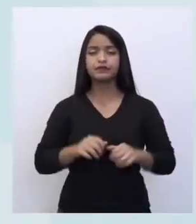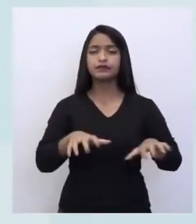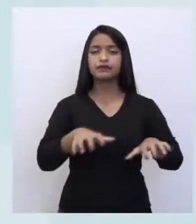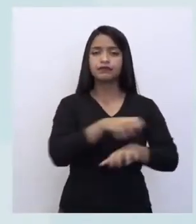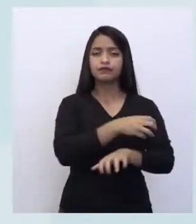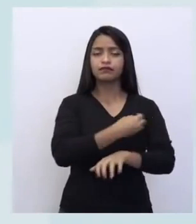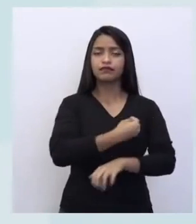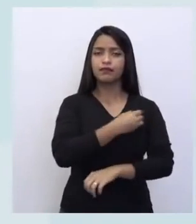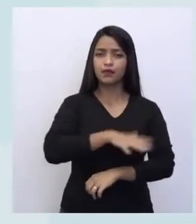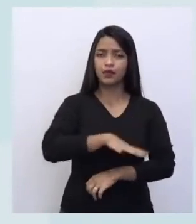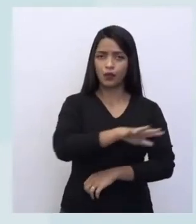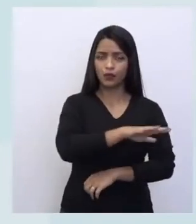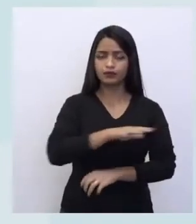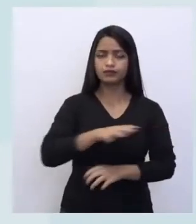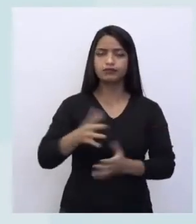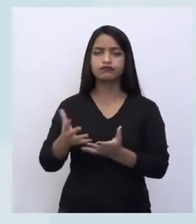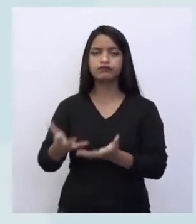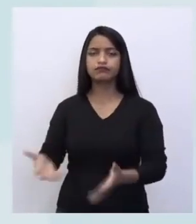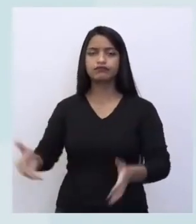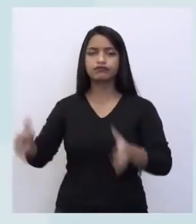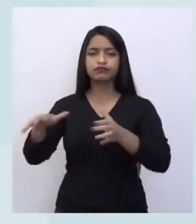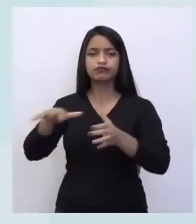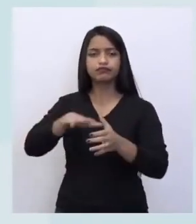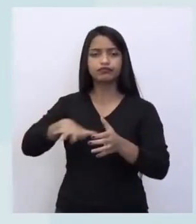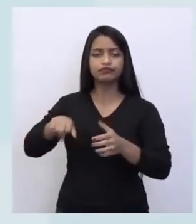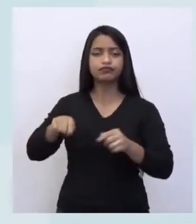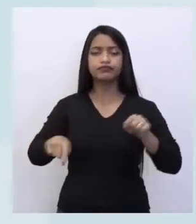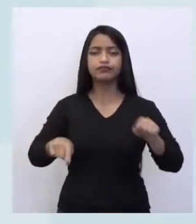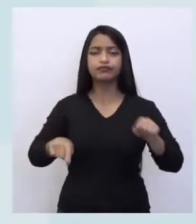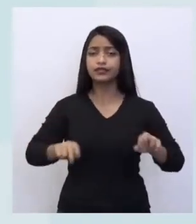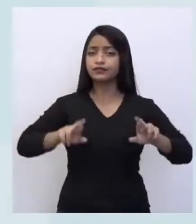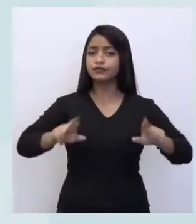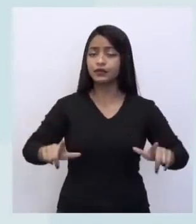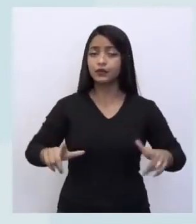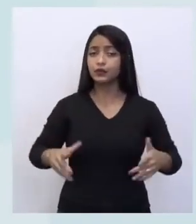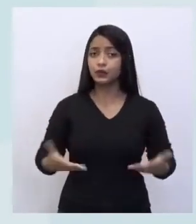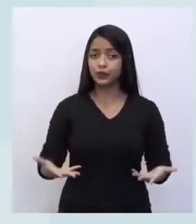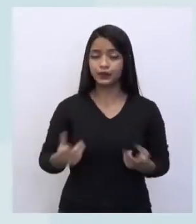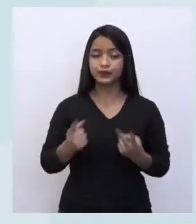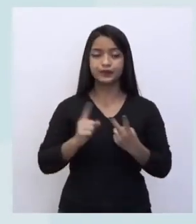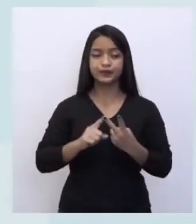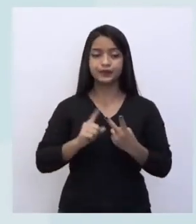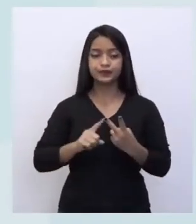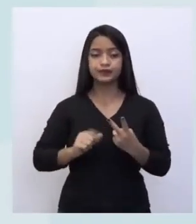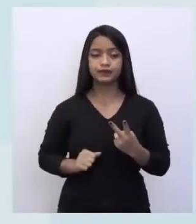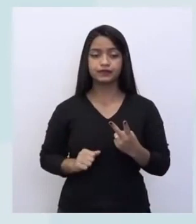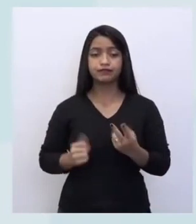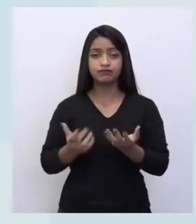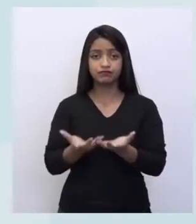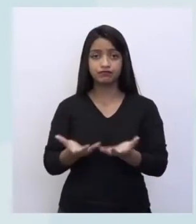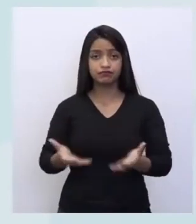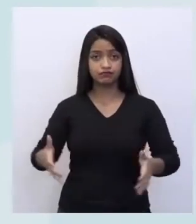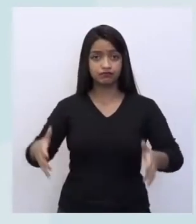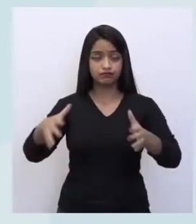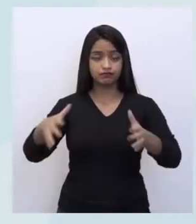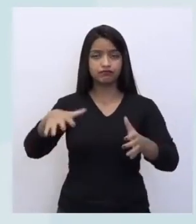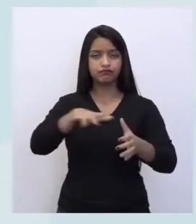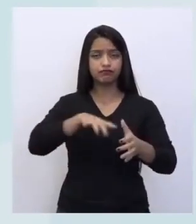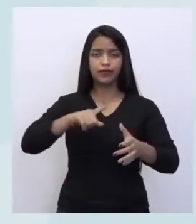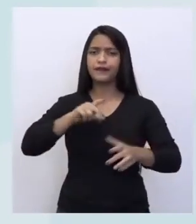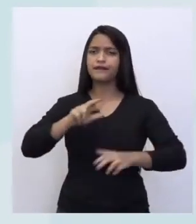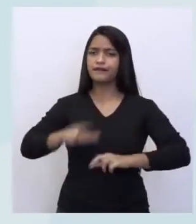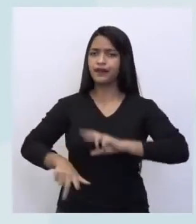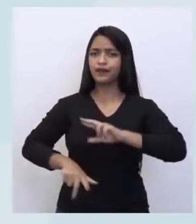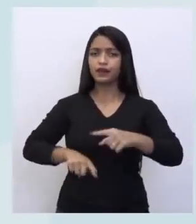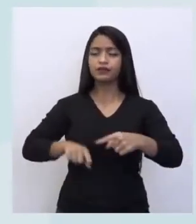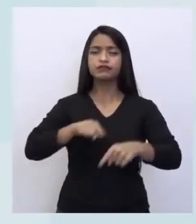é a diferença entre biomas e ecossistemas? Segunda questão: Quais são as funções dos ecossistemas?